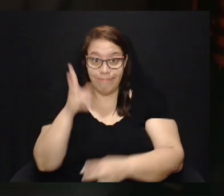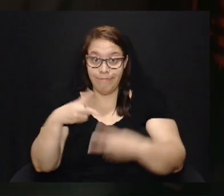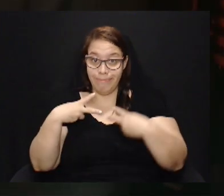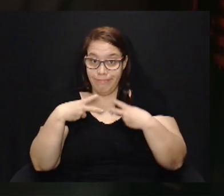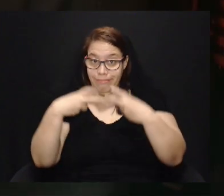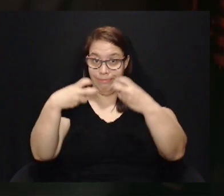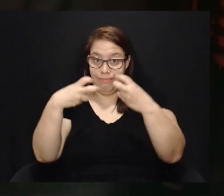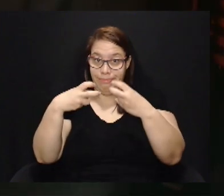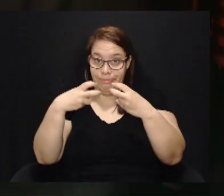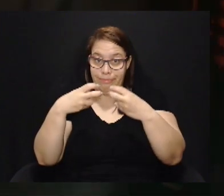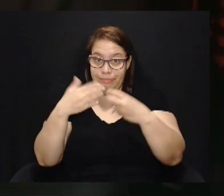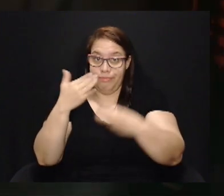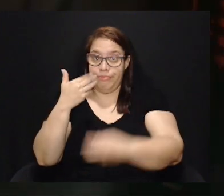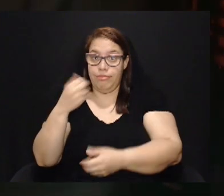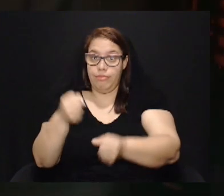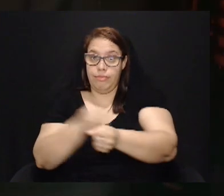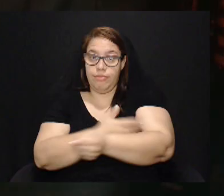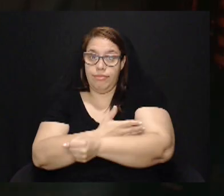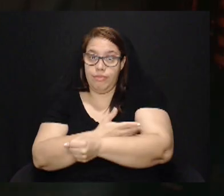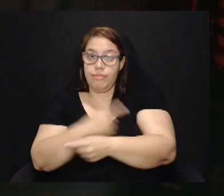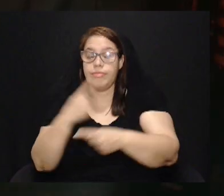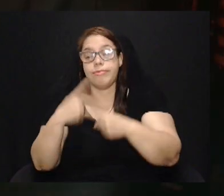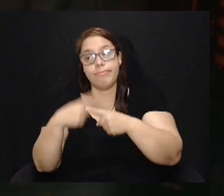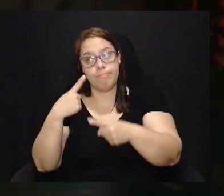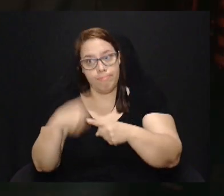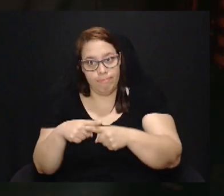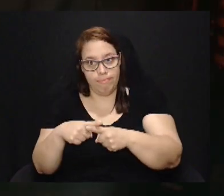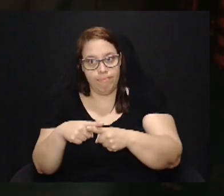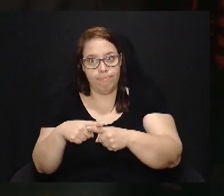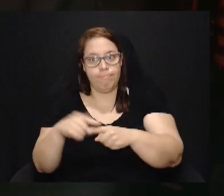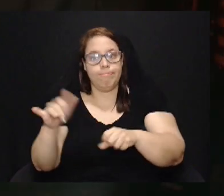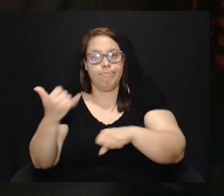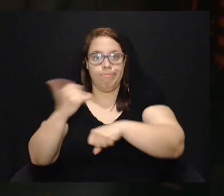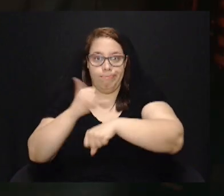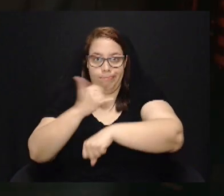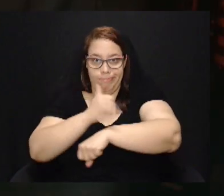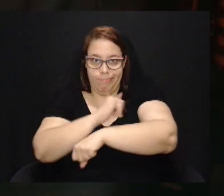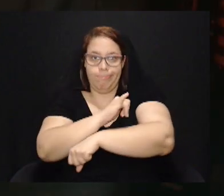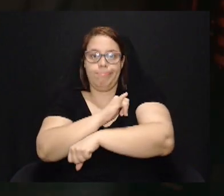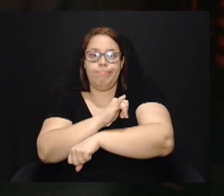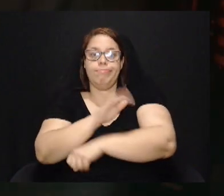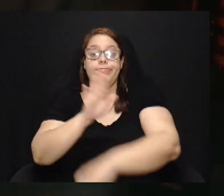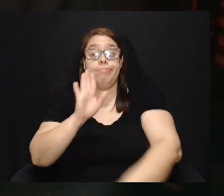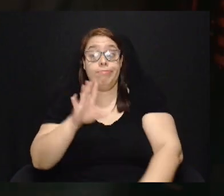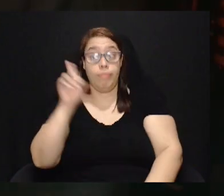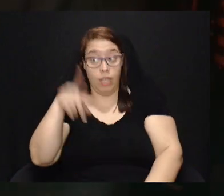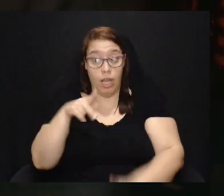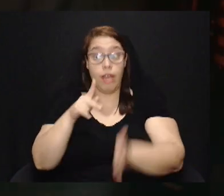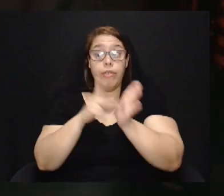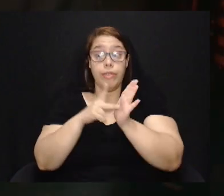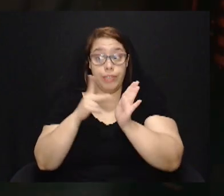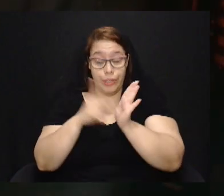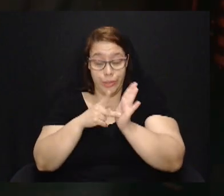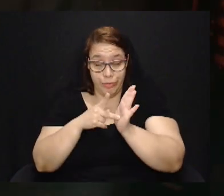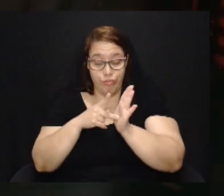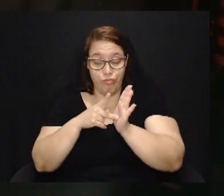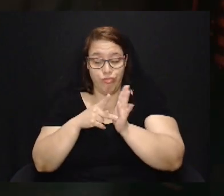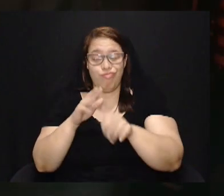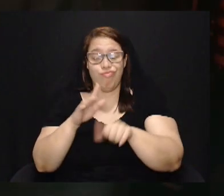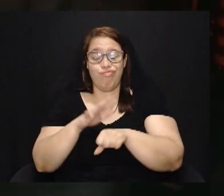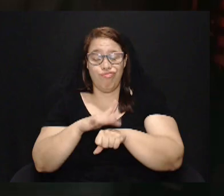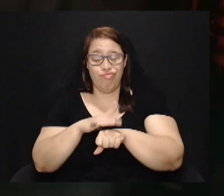comer as nossas emoções, porque a obesidade é algo que está aí, é real e é uma doença, né? E a